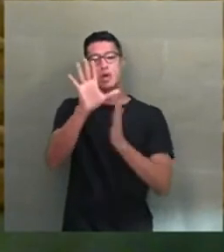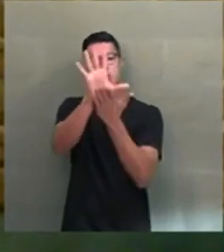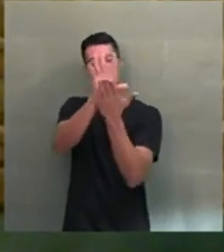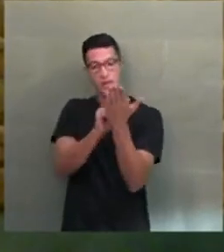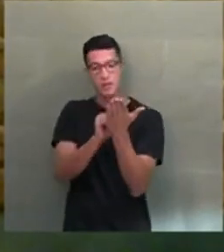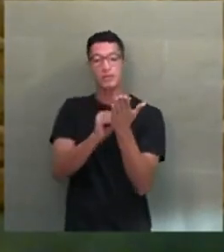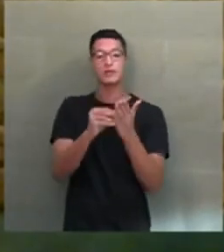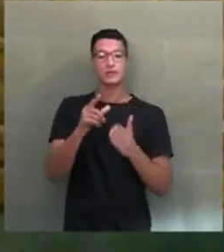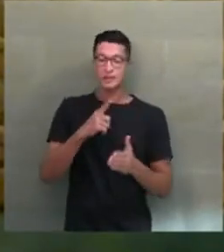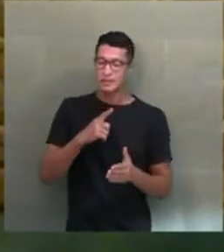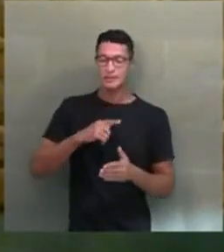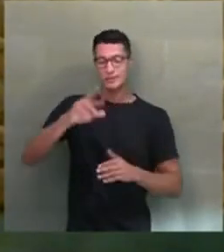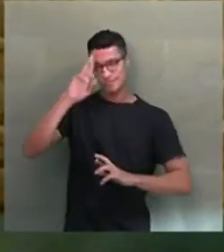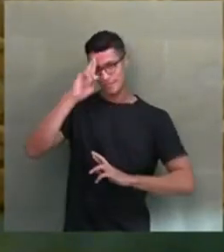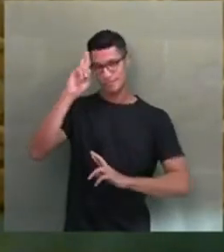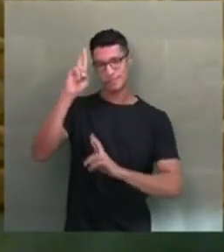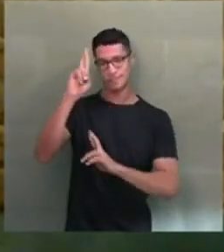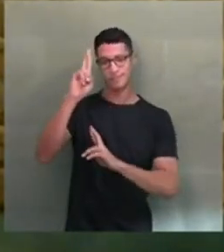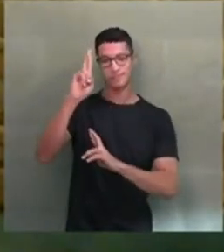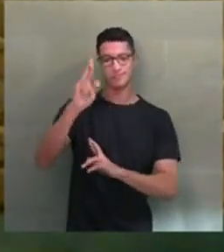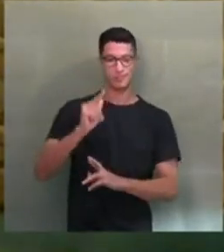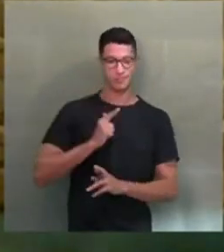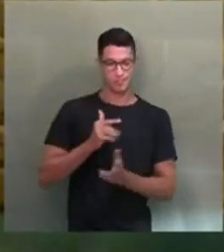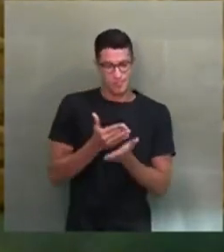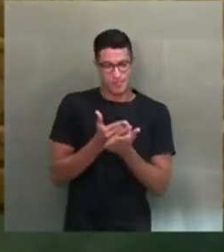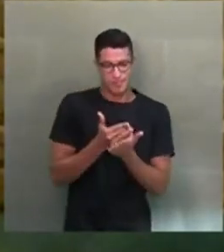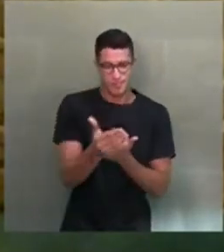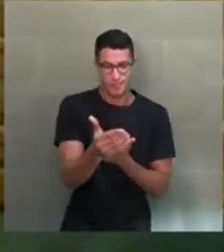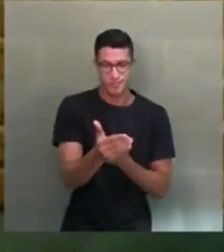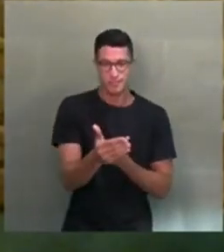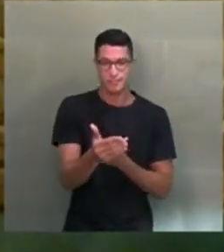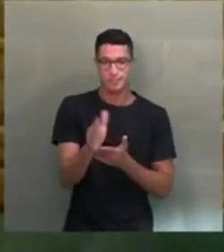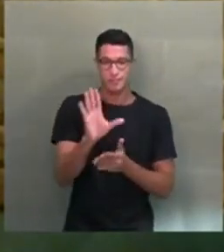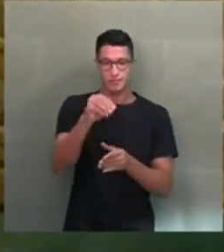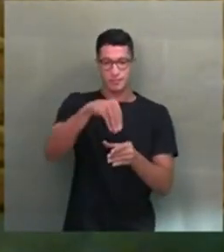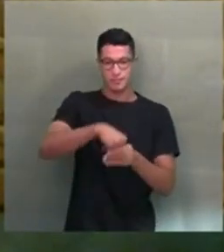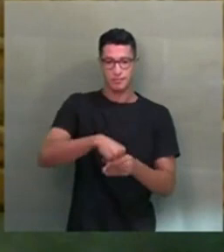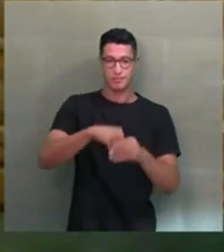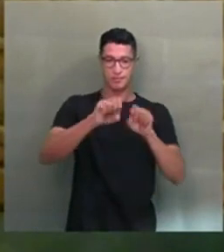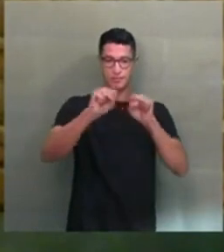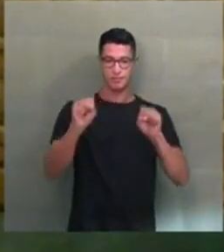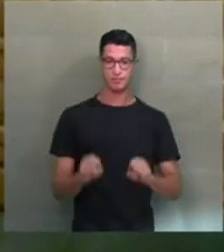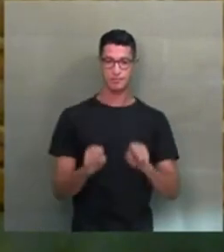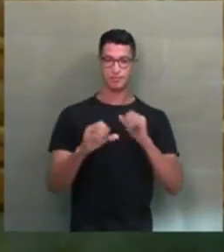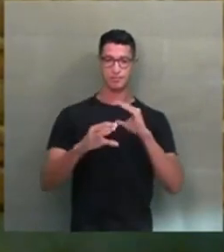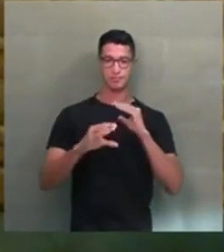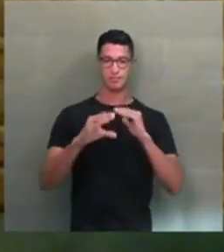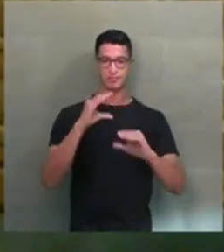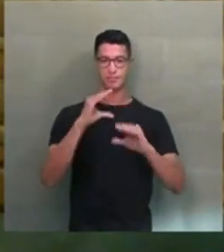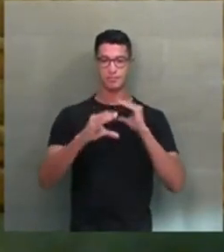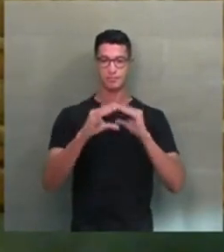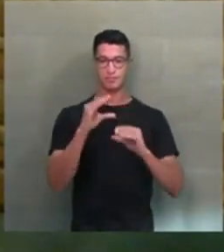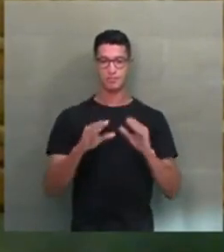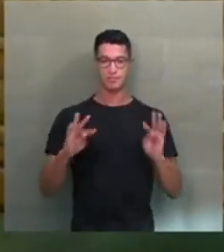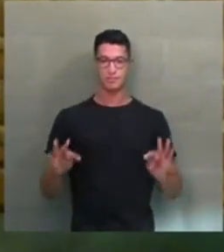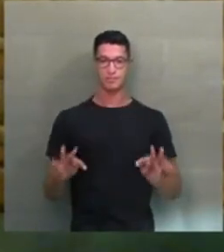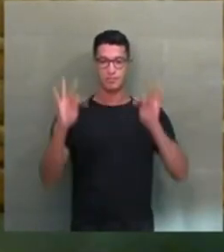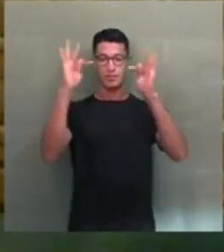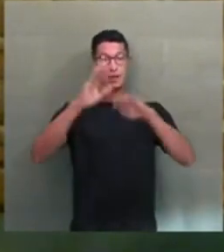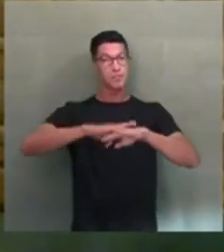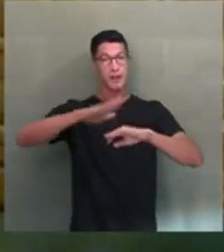e honrosamente, né, iniciou a implantação de um sistema de comunicação com as tecnologias